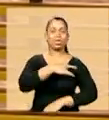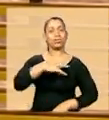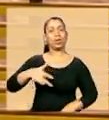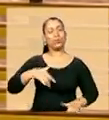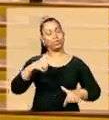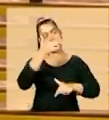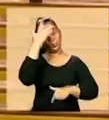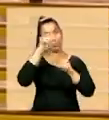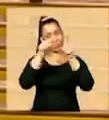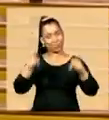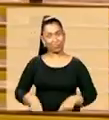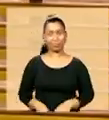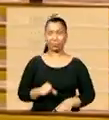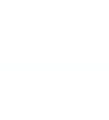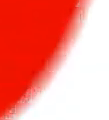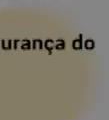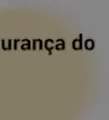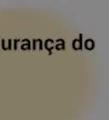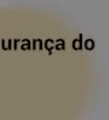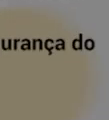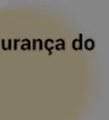e saúde do trabalhador. Não sai daí.